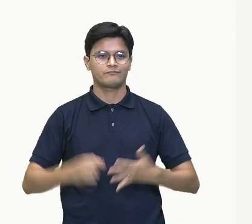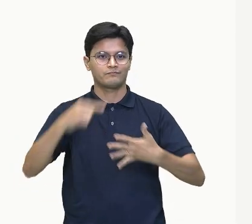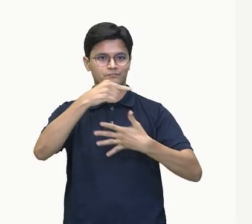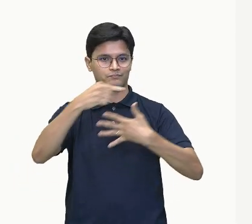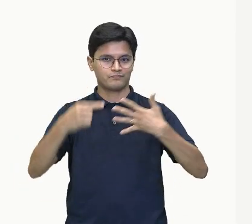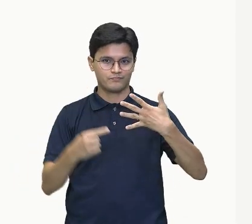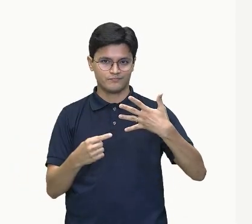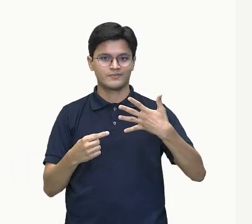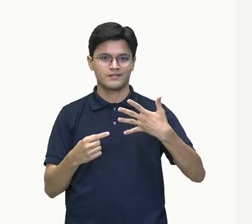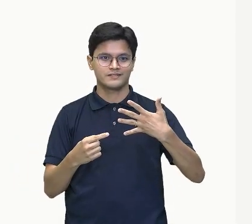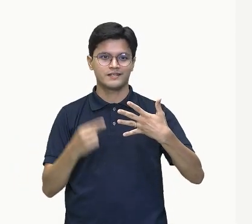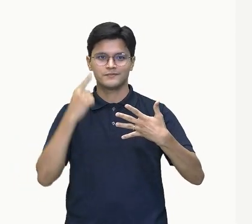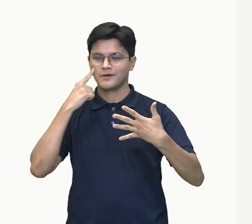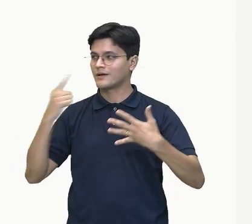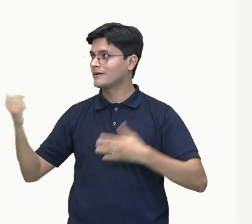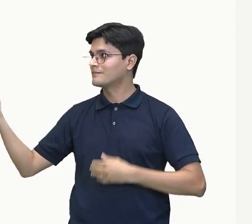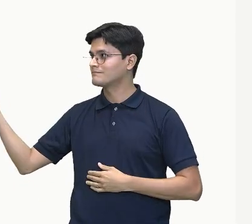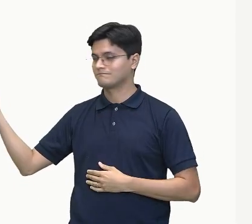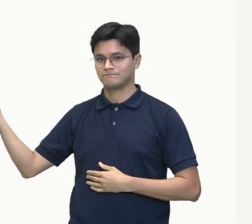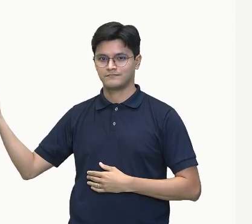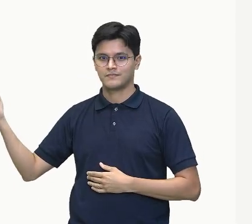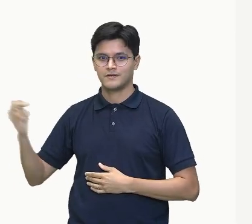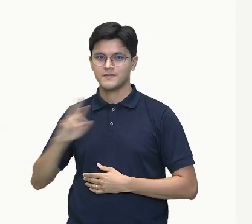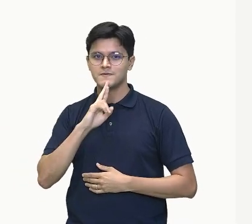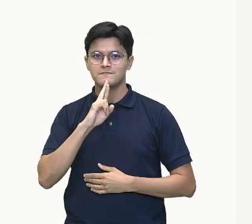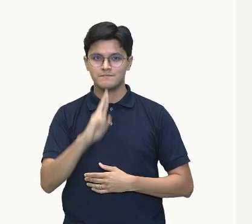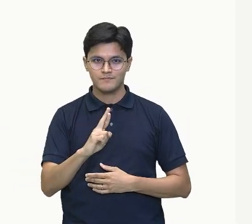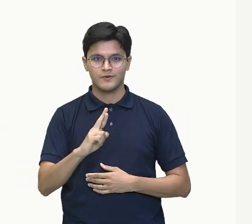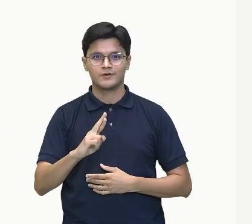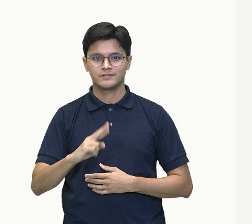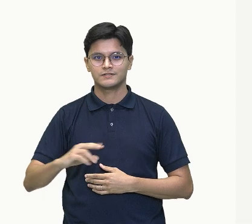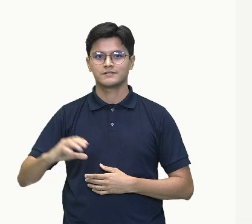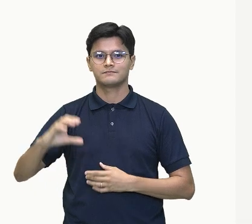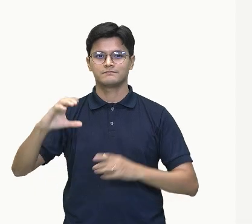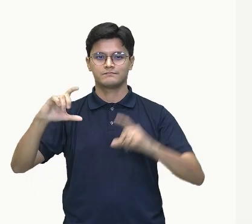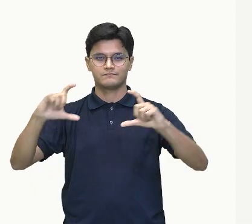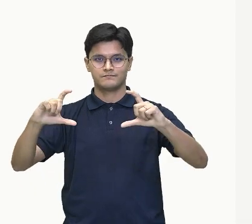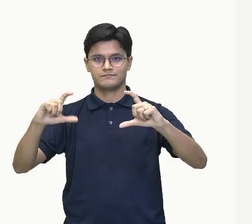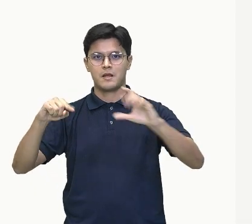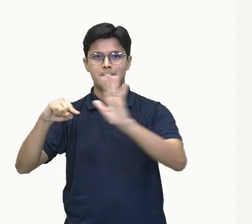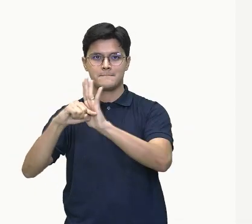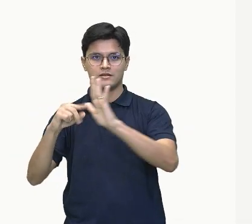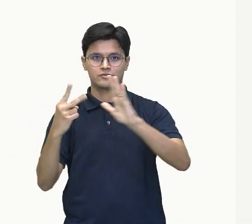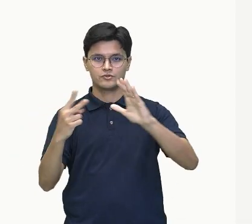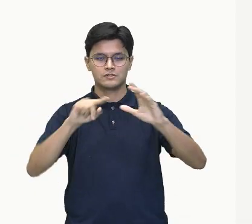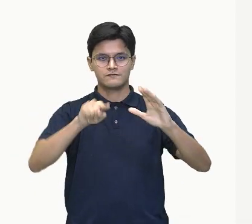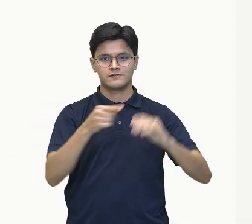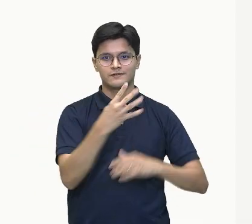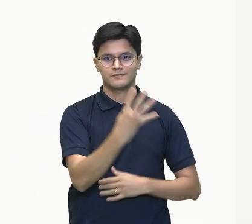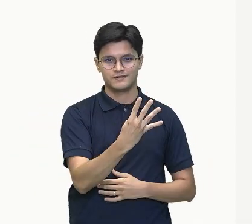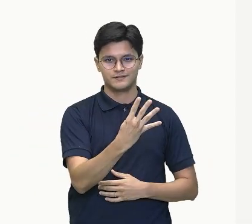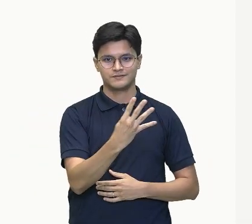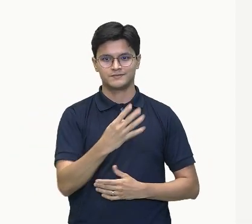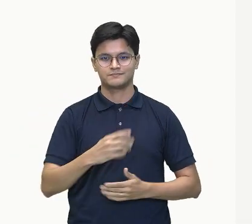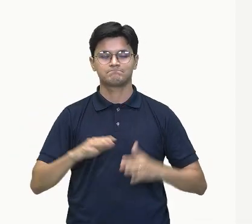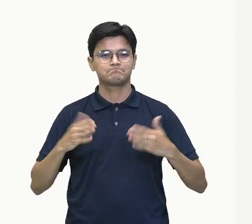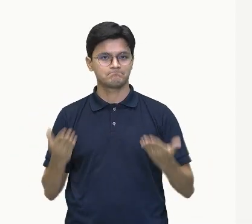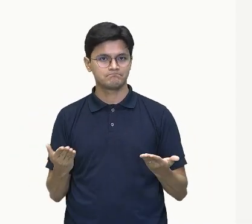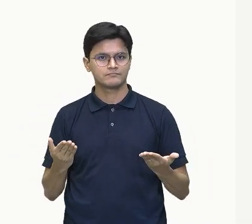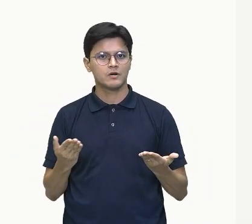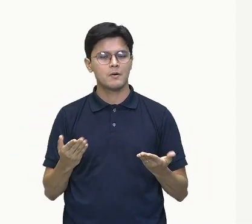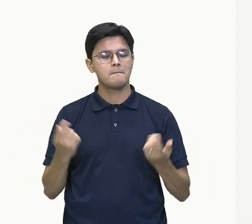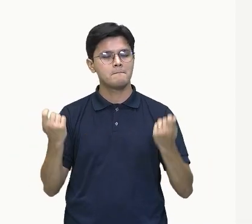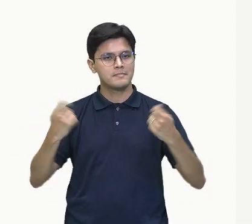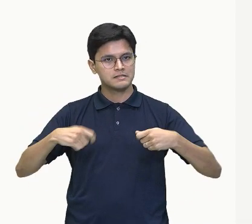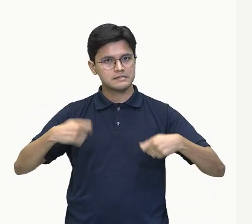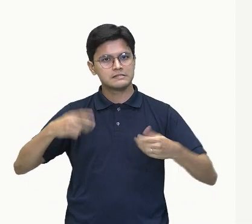coordenadas do centro. 2 negativo e 4 positivo, tá bom? Então, é sempre interessante observar